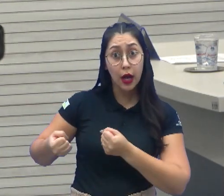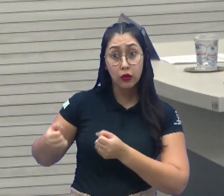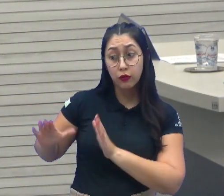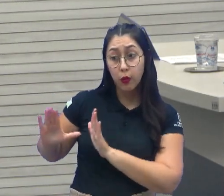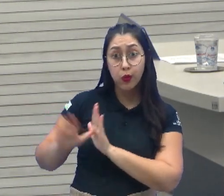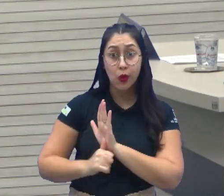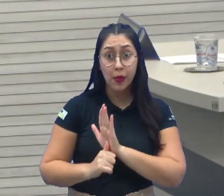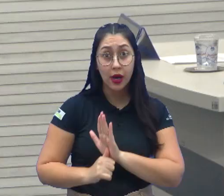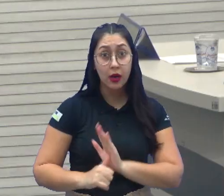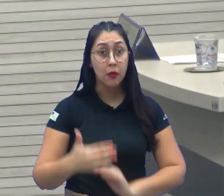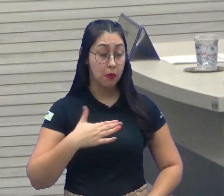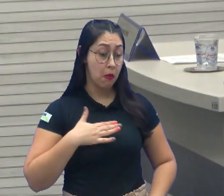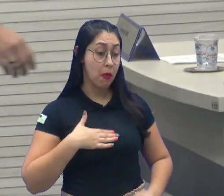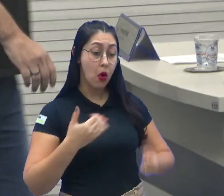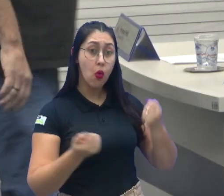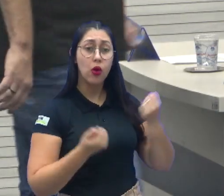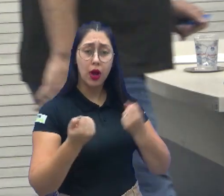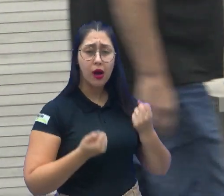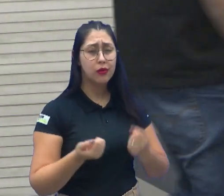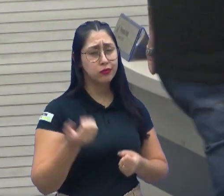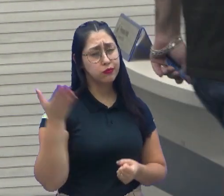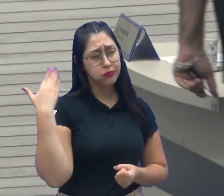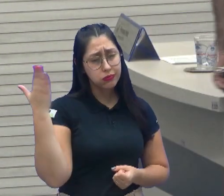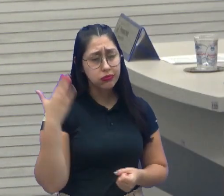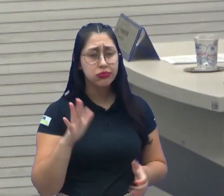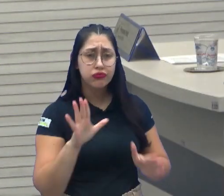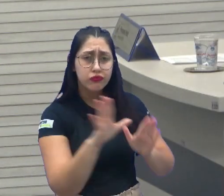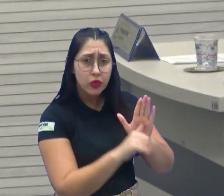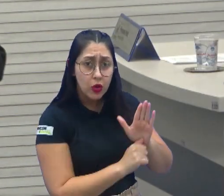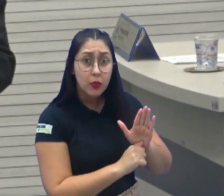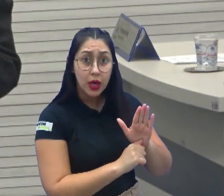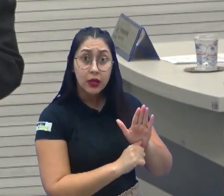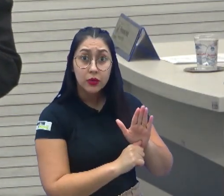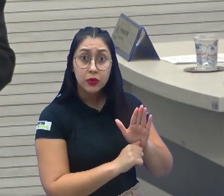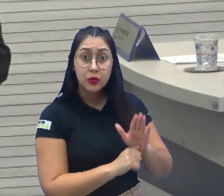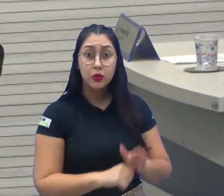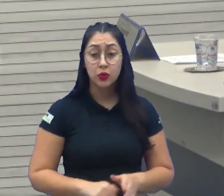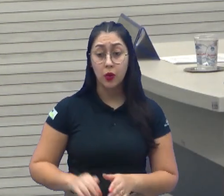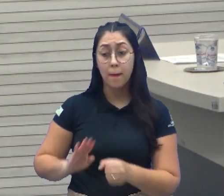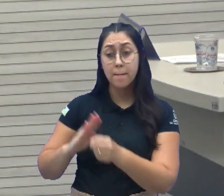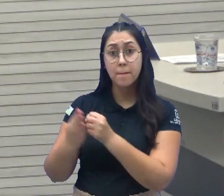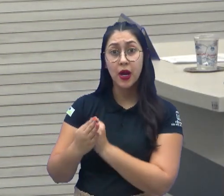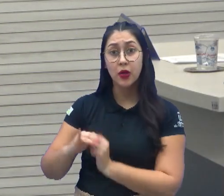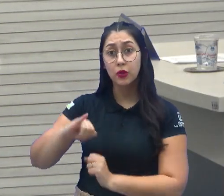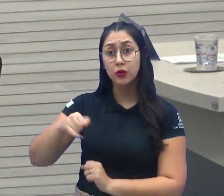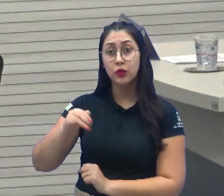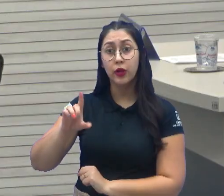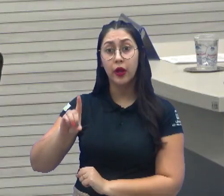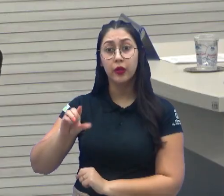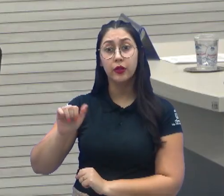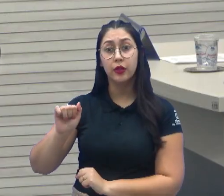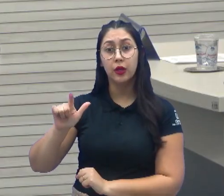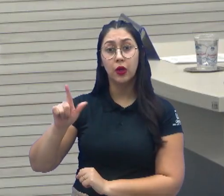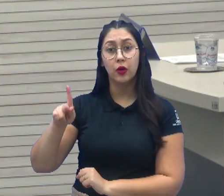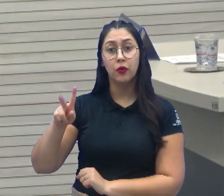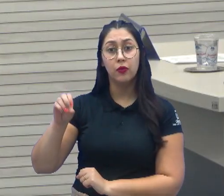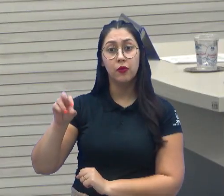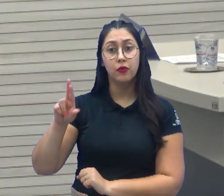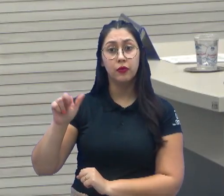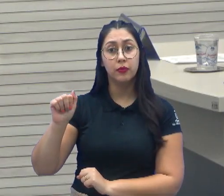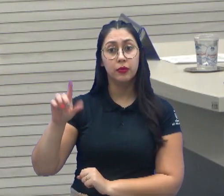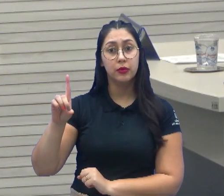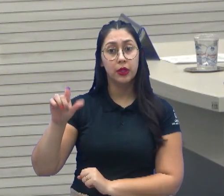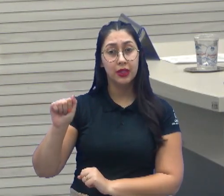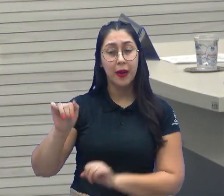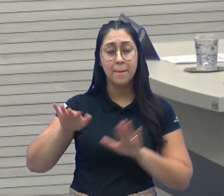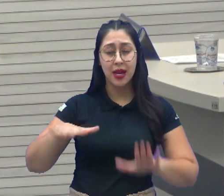um veículo roubado certa vez no Jardim Alvorada, região oeste da cidade, e a